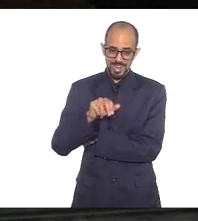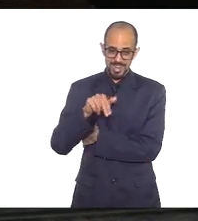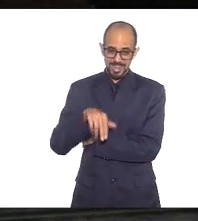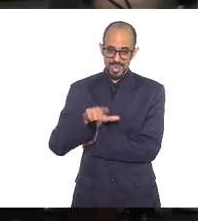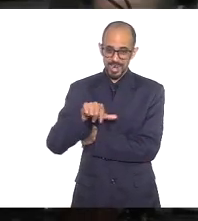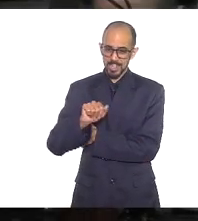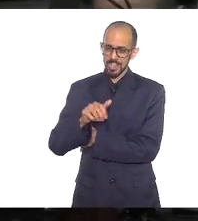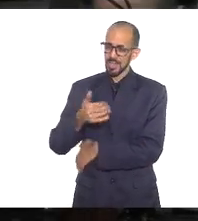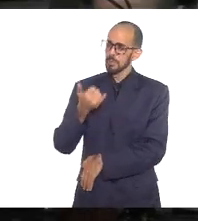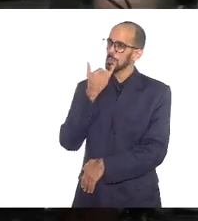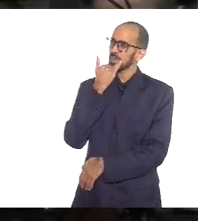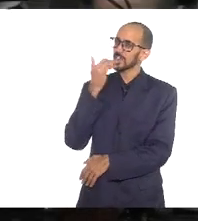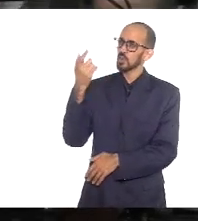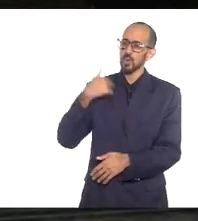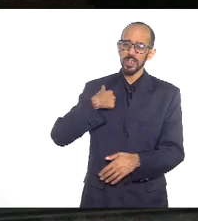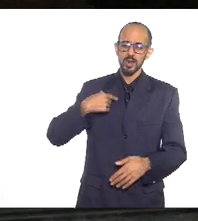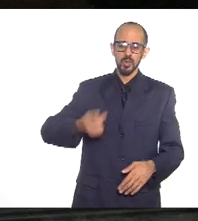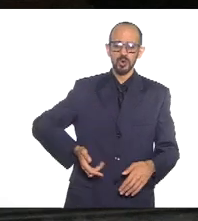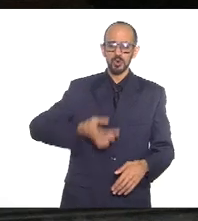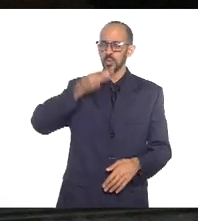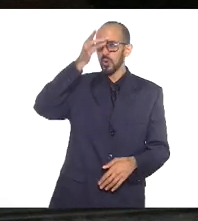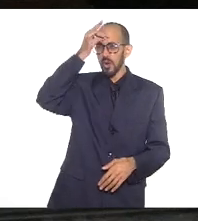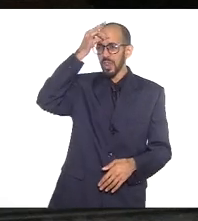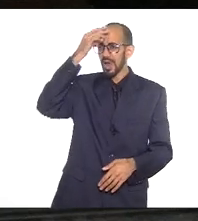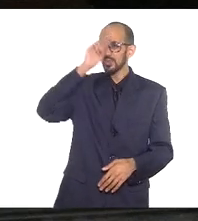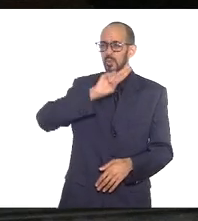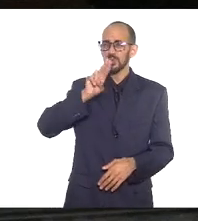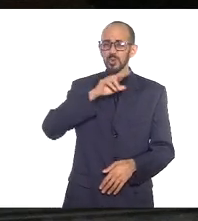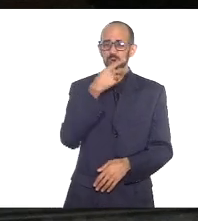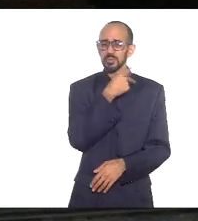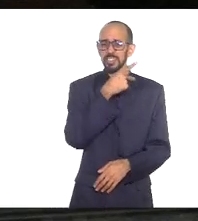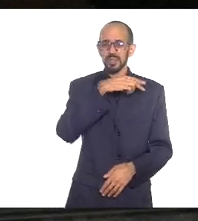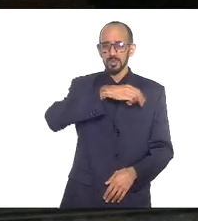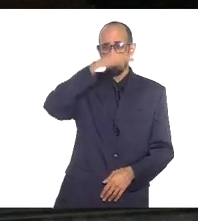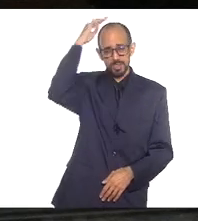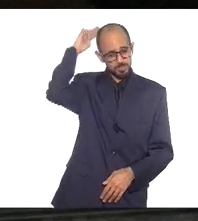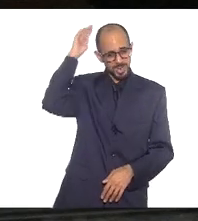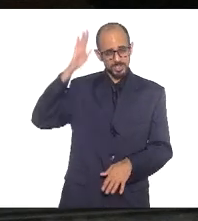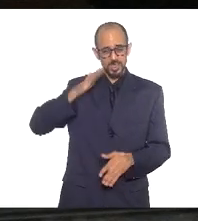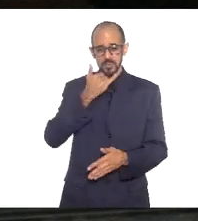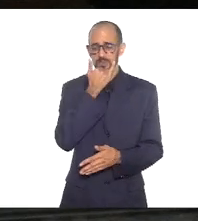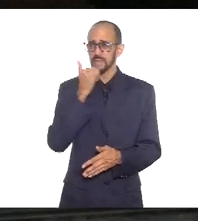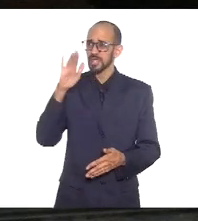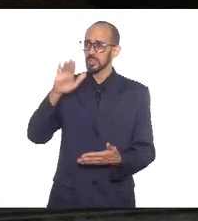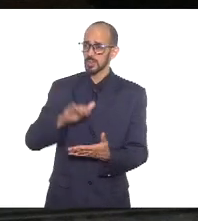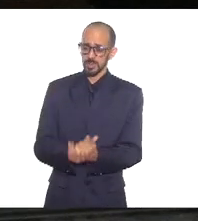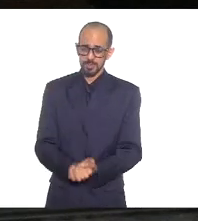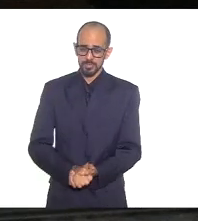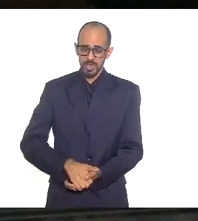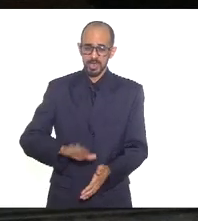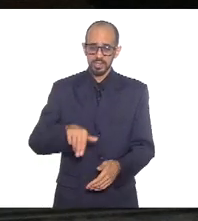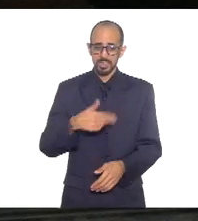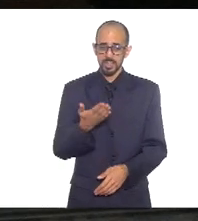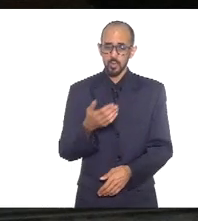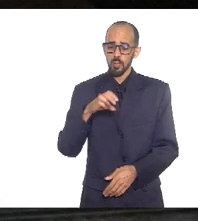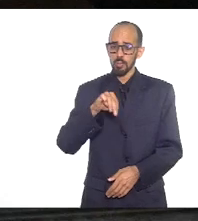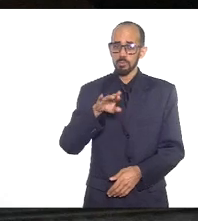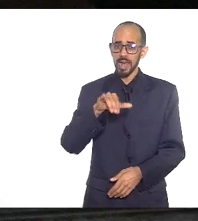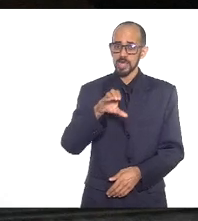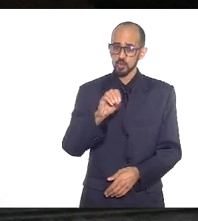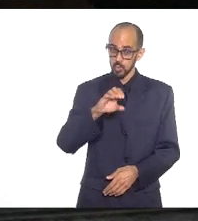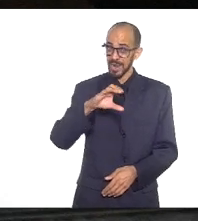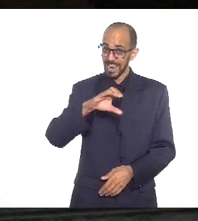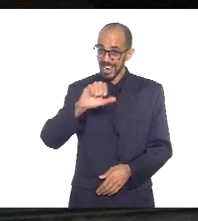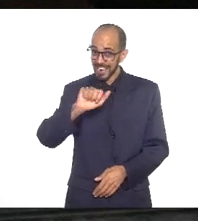Perdoe, eu estou com o Márcio Pacheco, que não está aqui nem presente no momento. Mas diz o relator, deputado Márcio Canella, que há